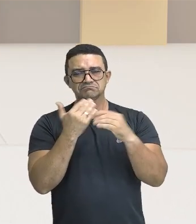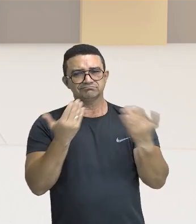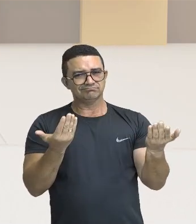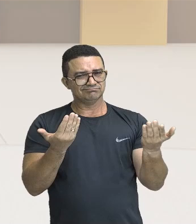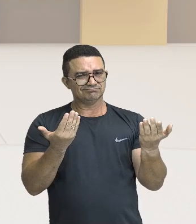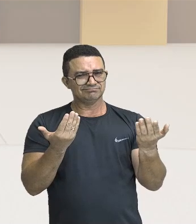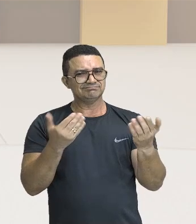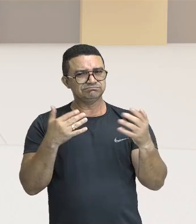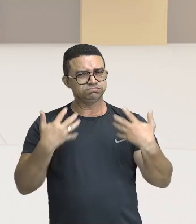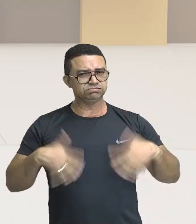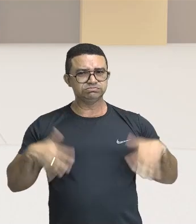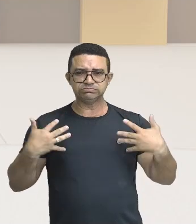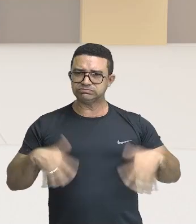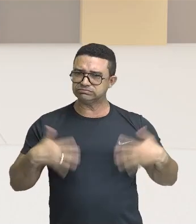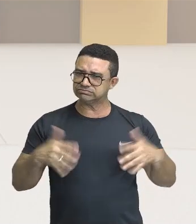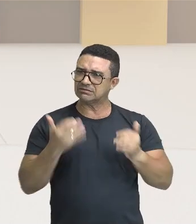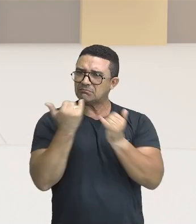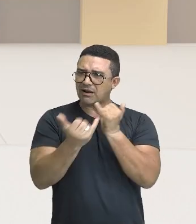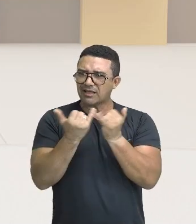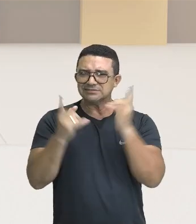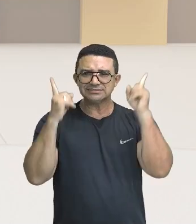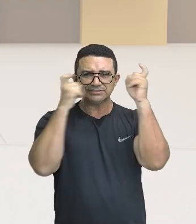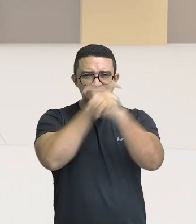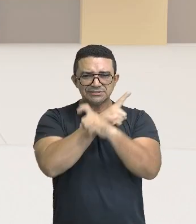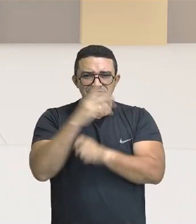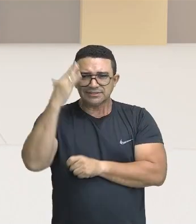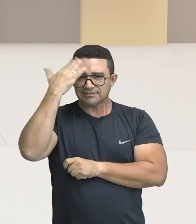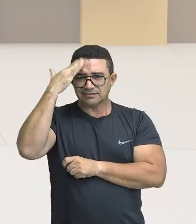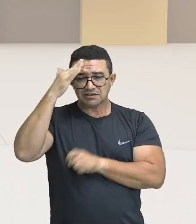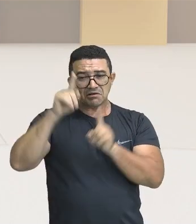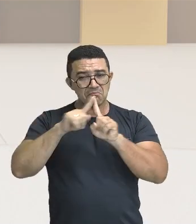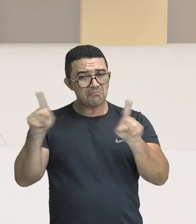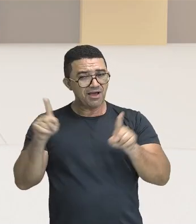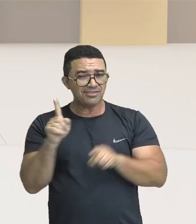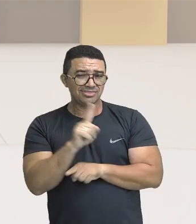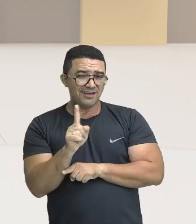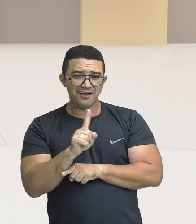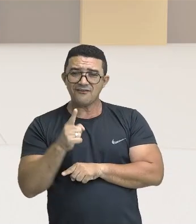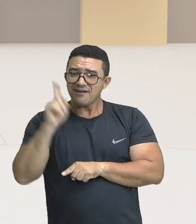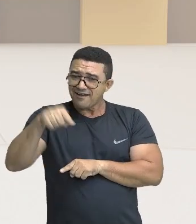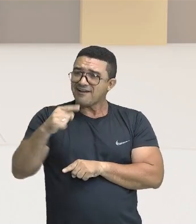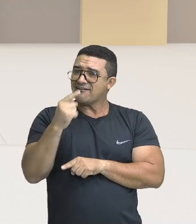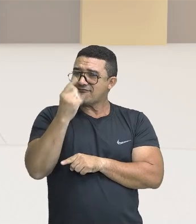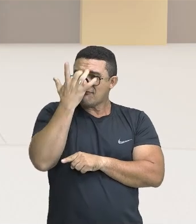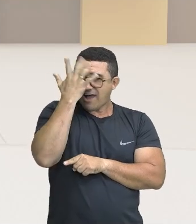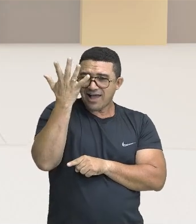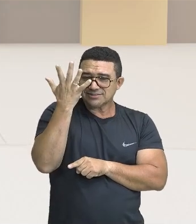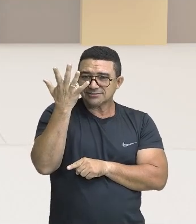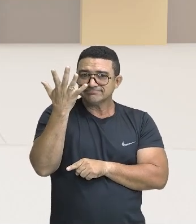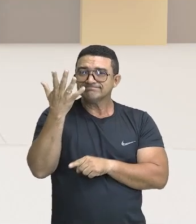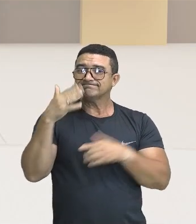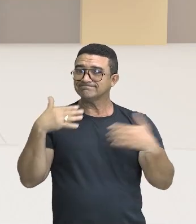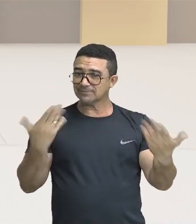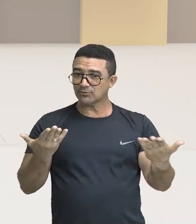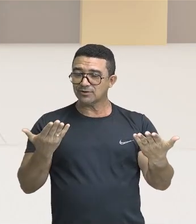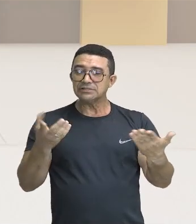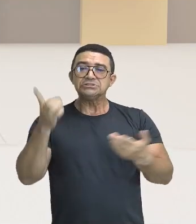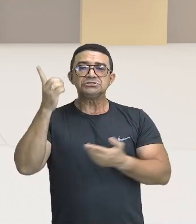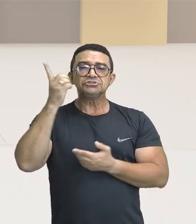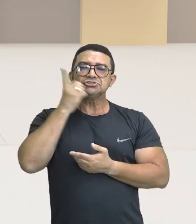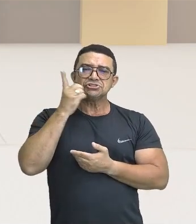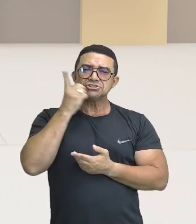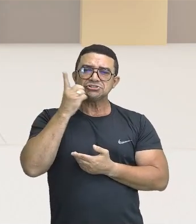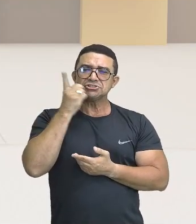parece isso meio complicado. Parece, né? Mas não é não. Se vocês começarem a entender, a perceber, faz parte do dia a dia